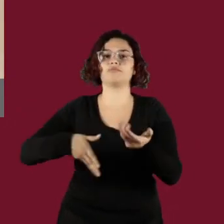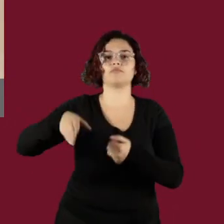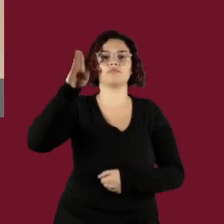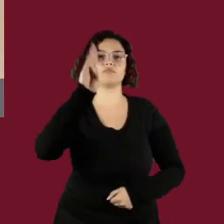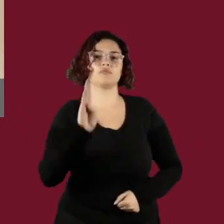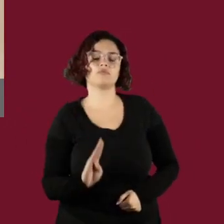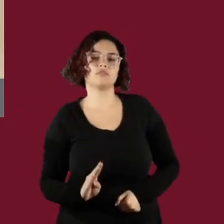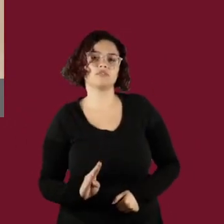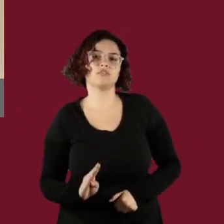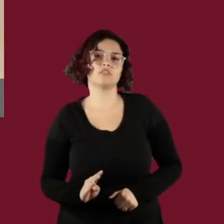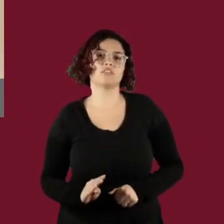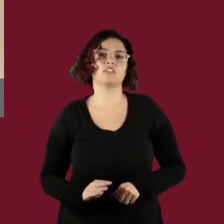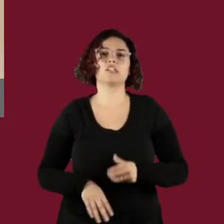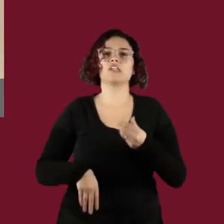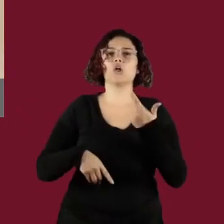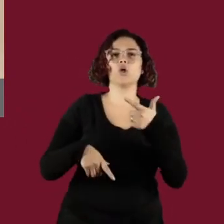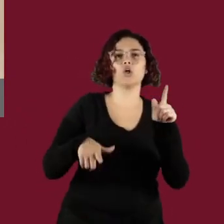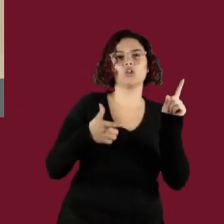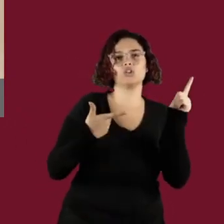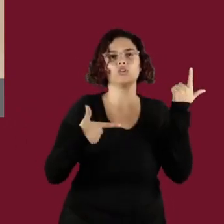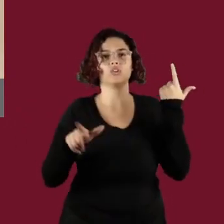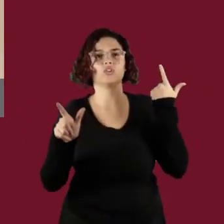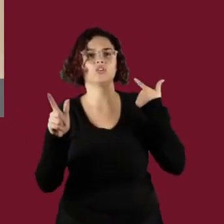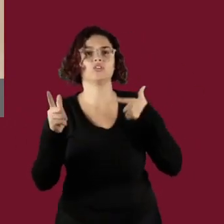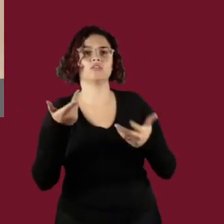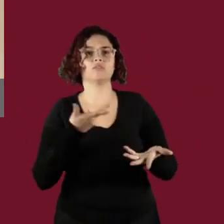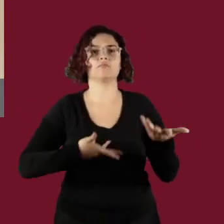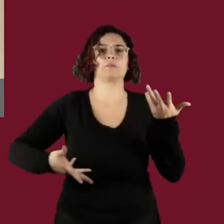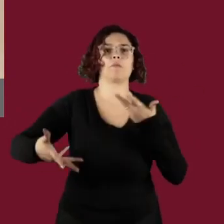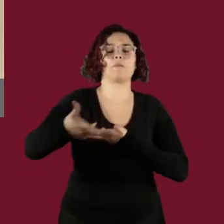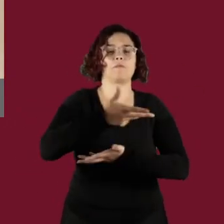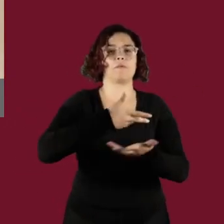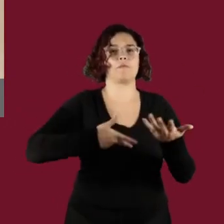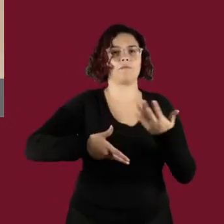timorenses, né? Como é que é? Isso faz parte do trabalho também?